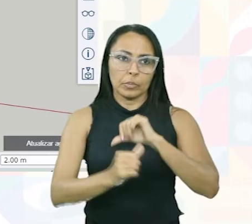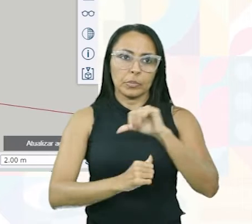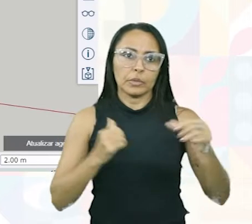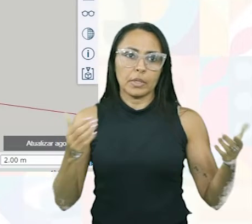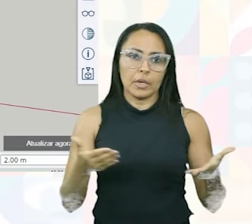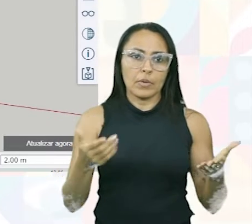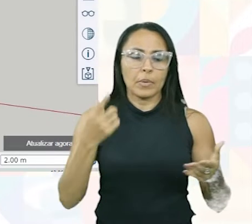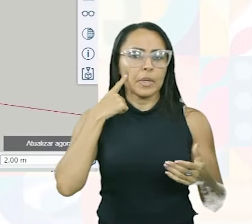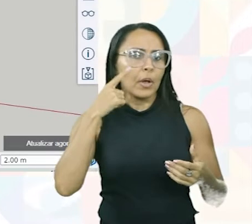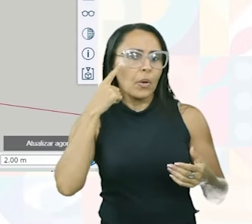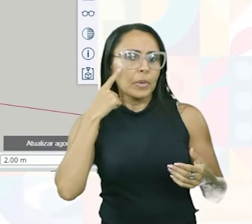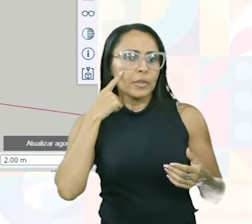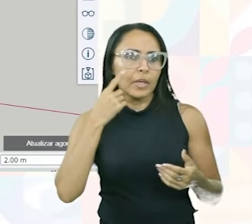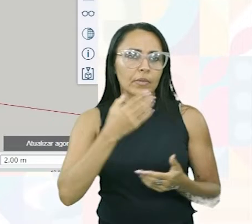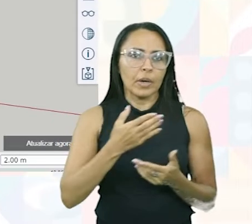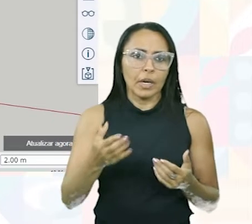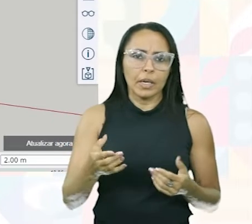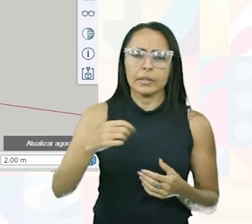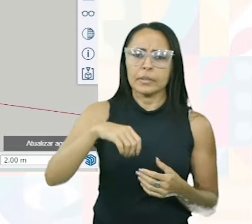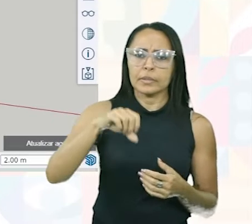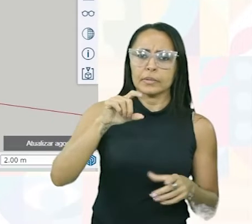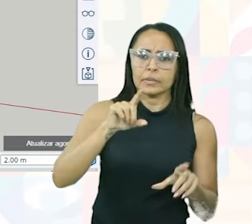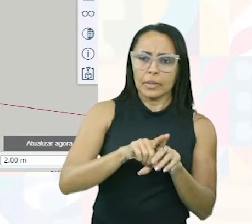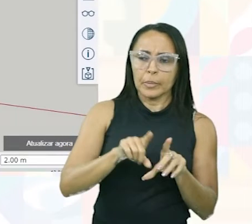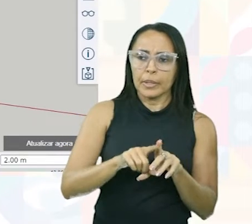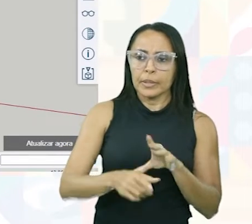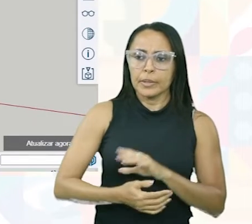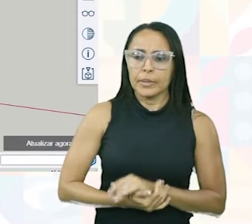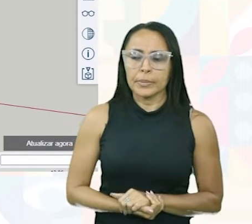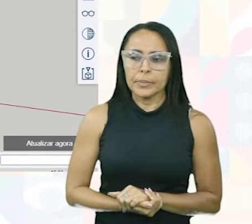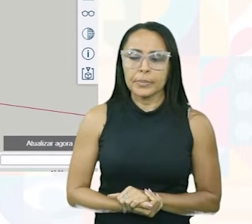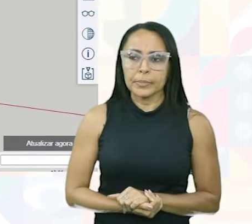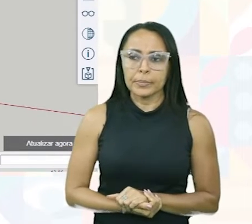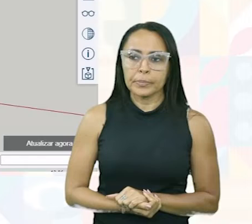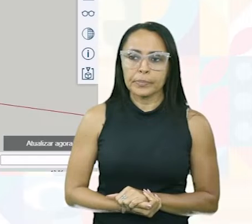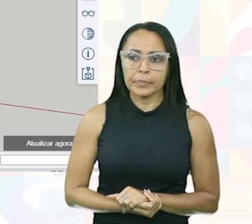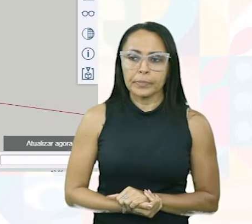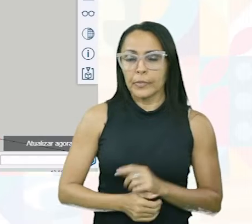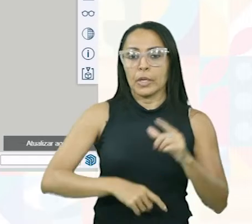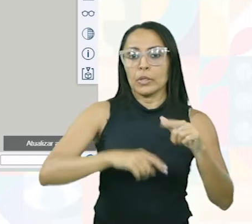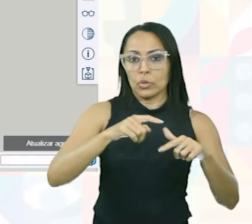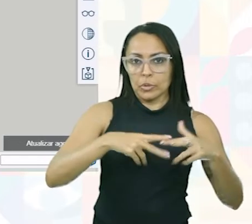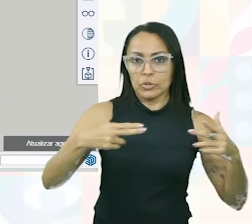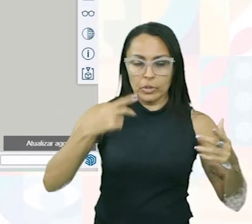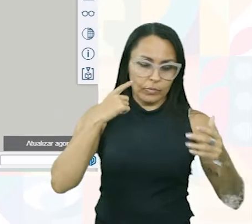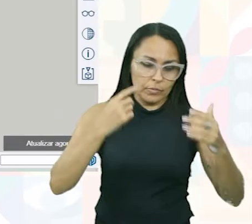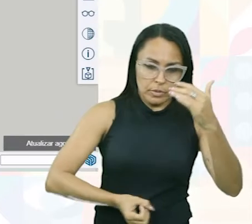gente observar de cima esse objeto que a gente criou.